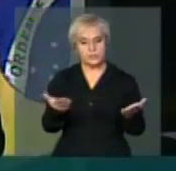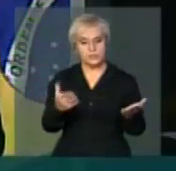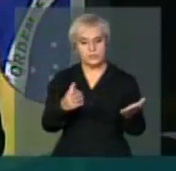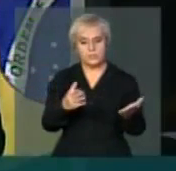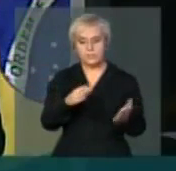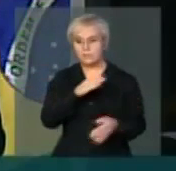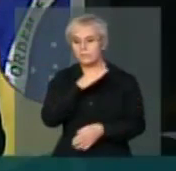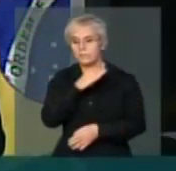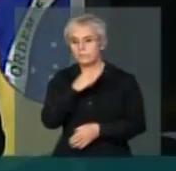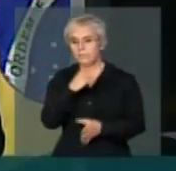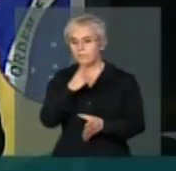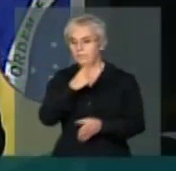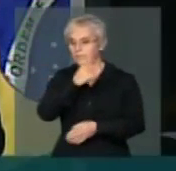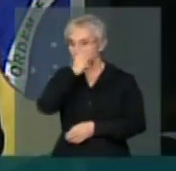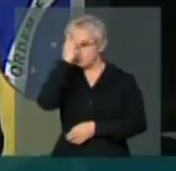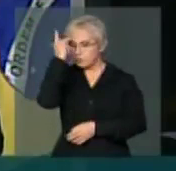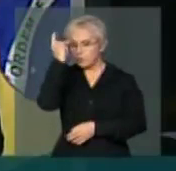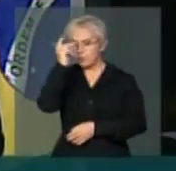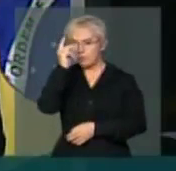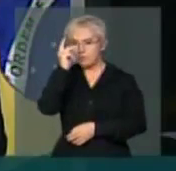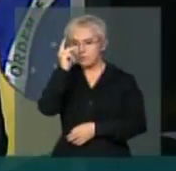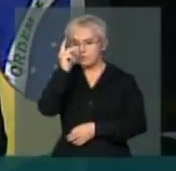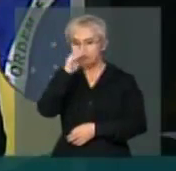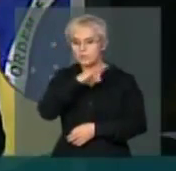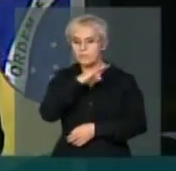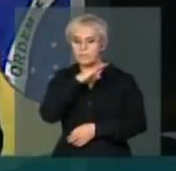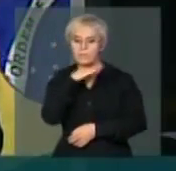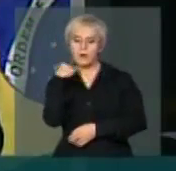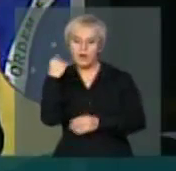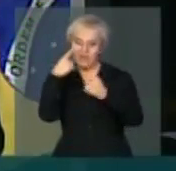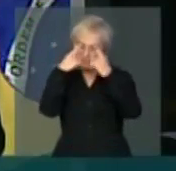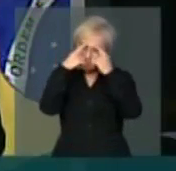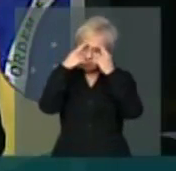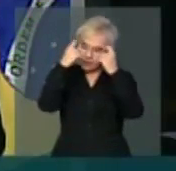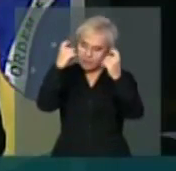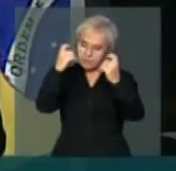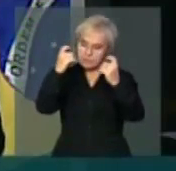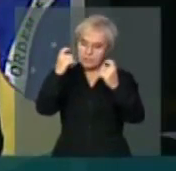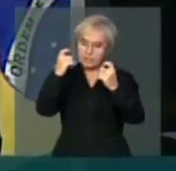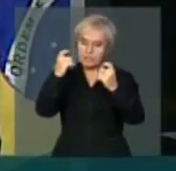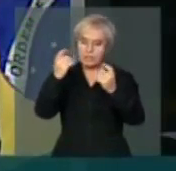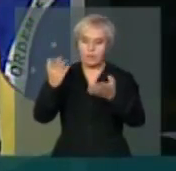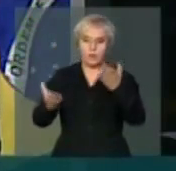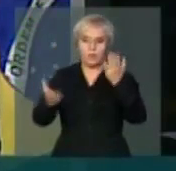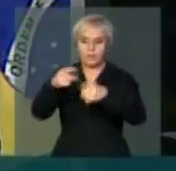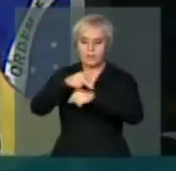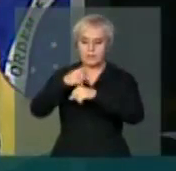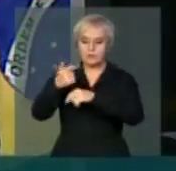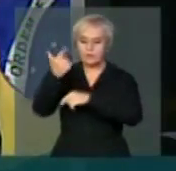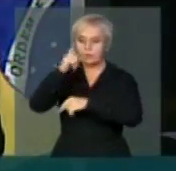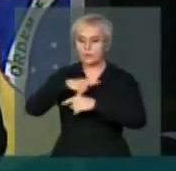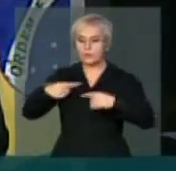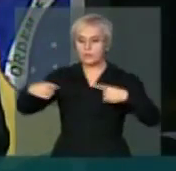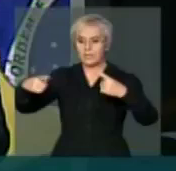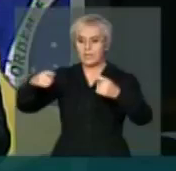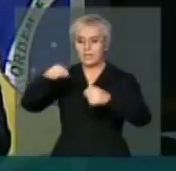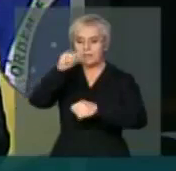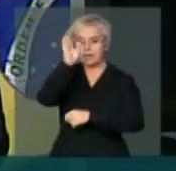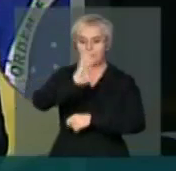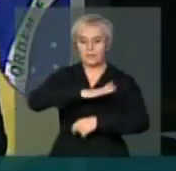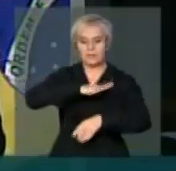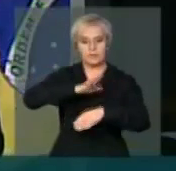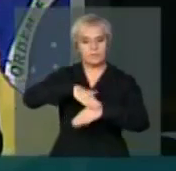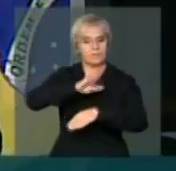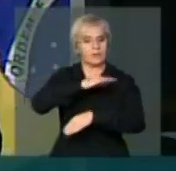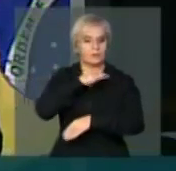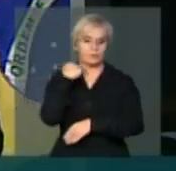da criminalidade violenta do que nas guerras ao redor do mundo. O quadro se agravou nos últimos anos de forma inacreditável. Isso ocorreu